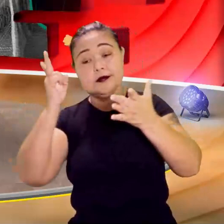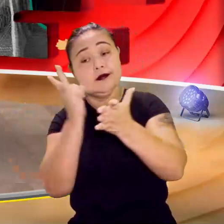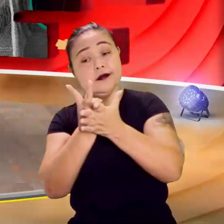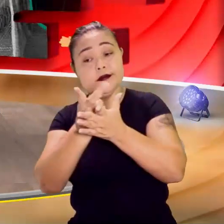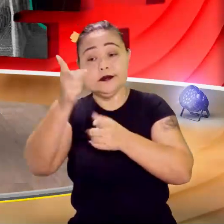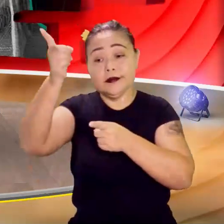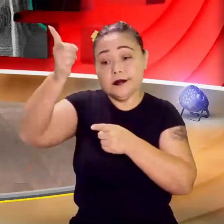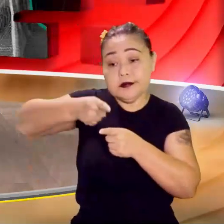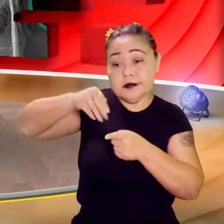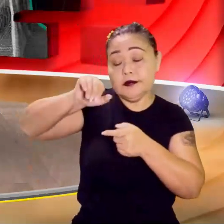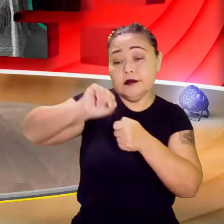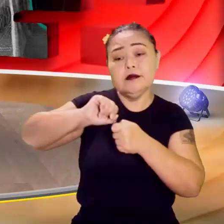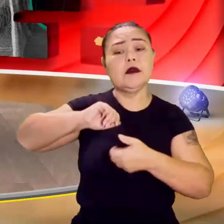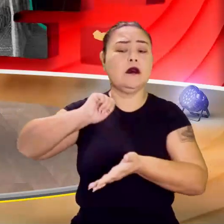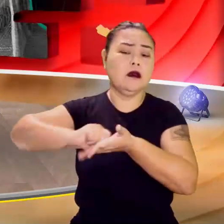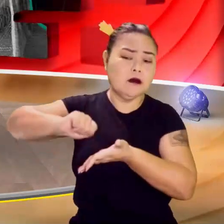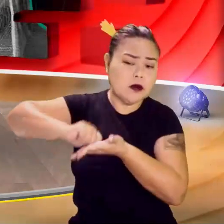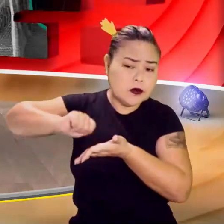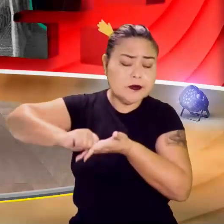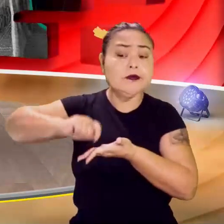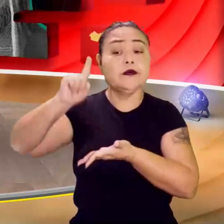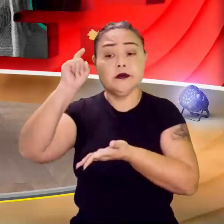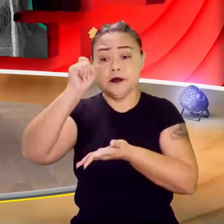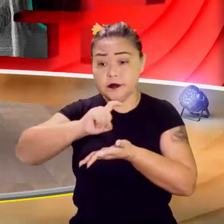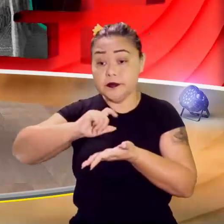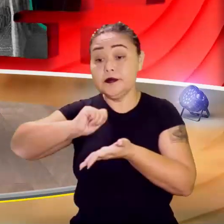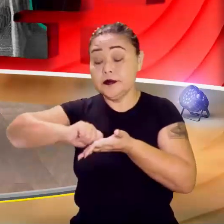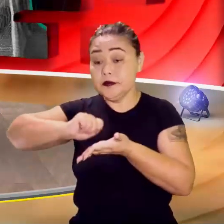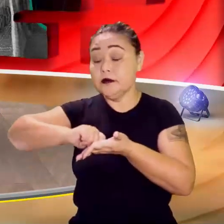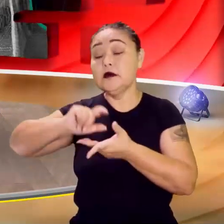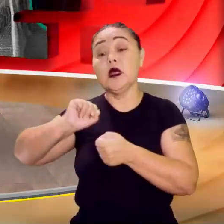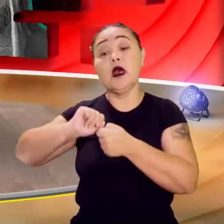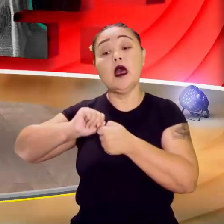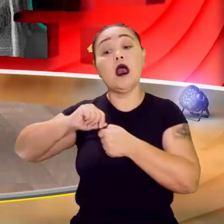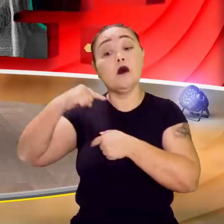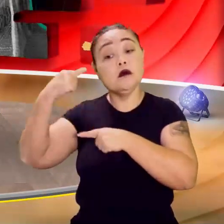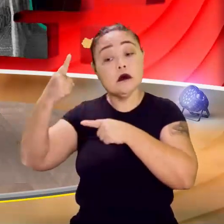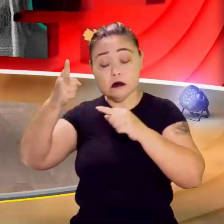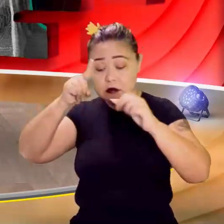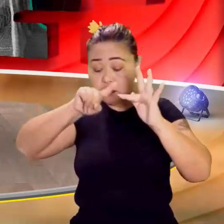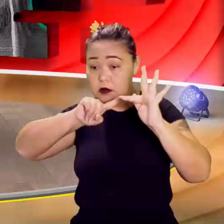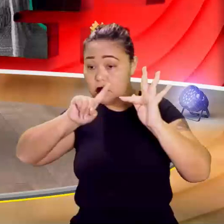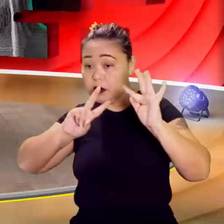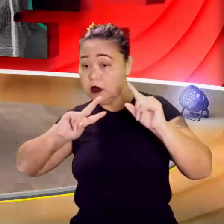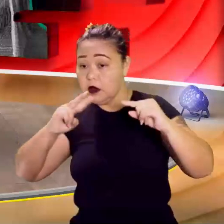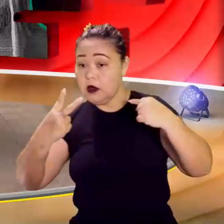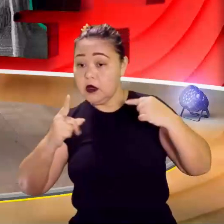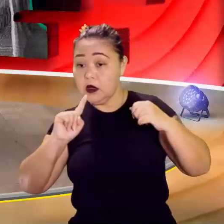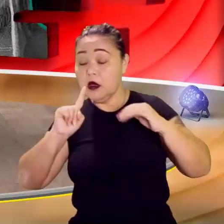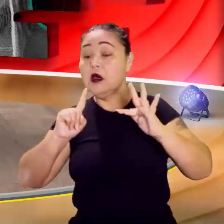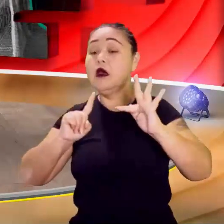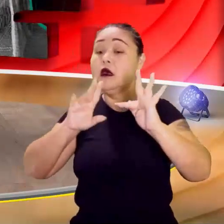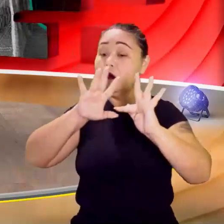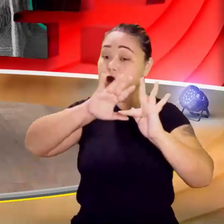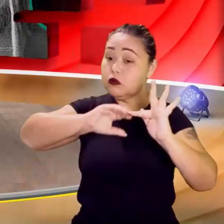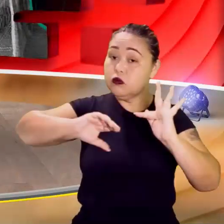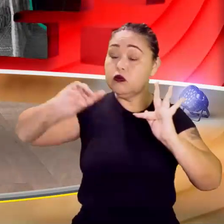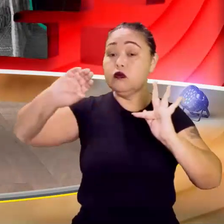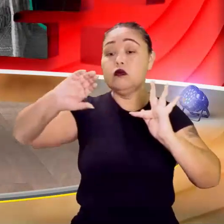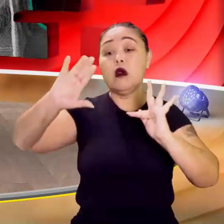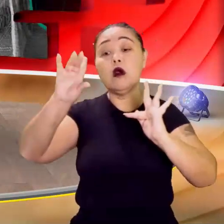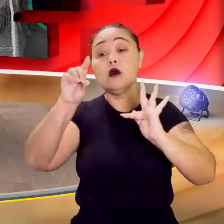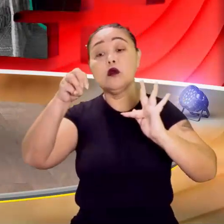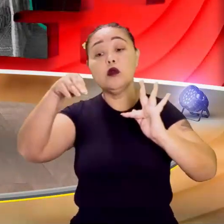base, cortar a base, dá mais trabalho. Então, essa é uma jogada bem bacana para você trabalhar. Quando ela é crescente, eu